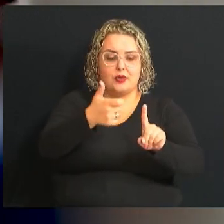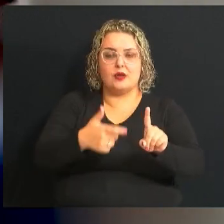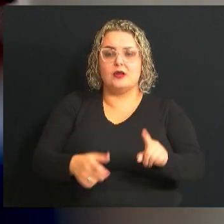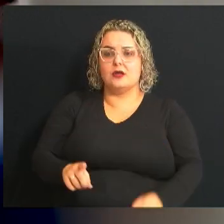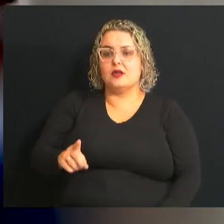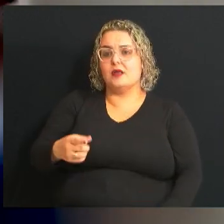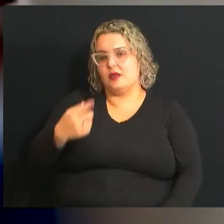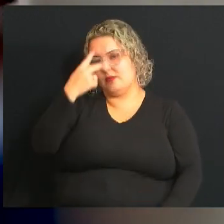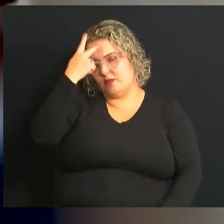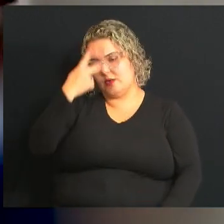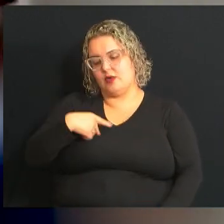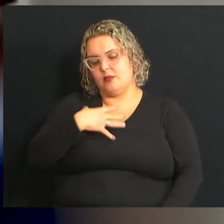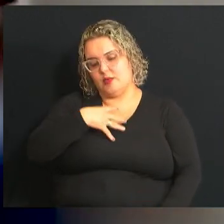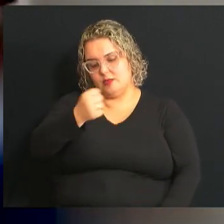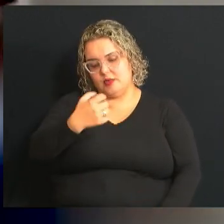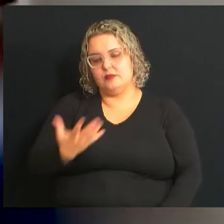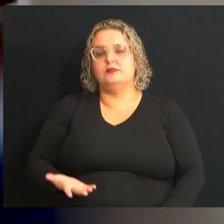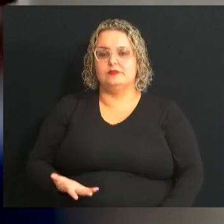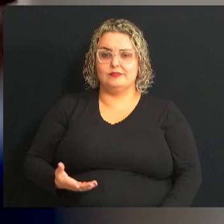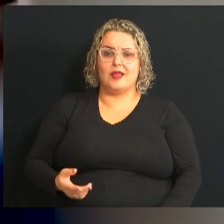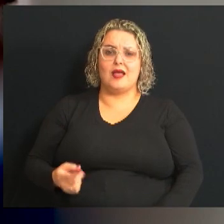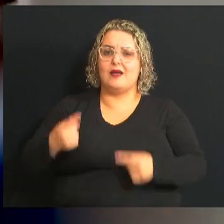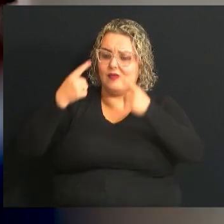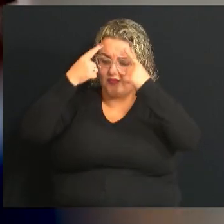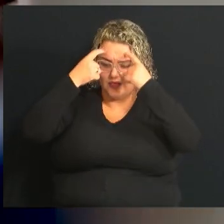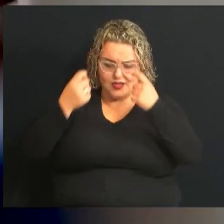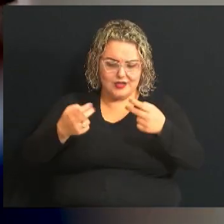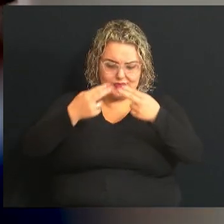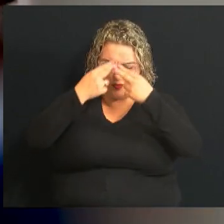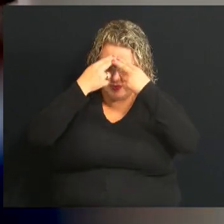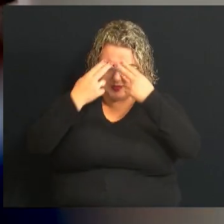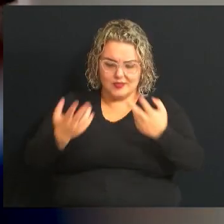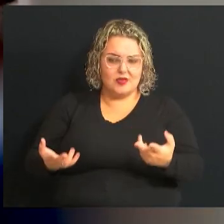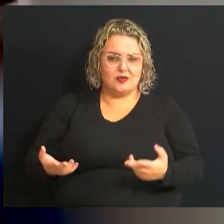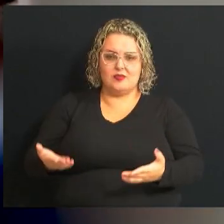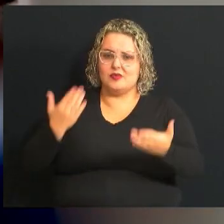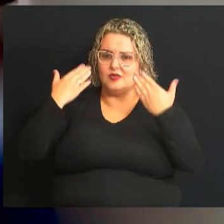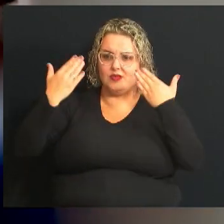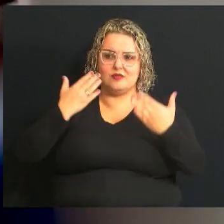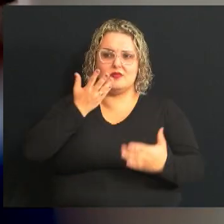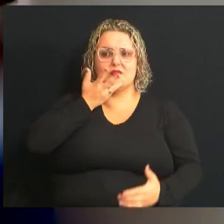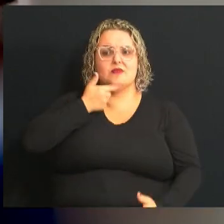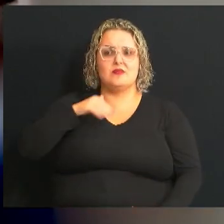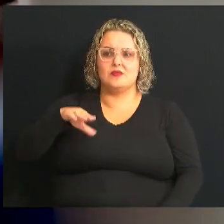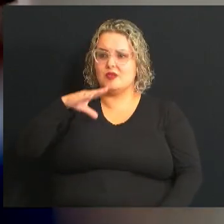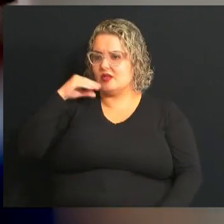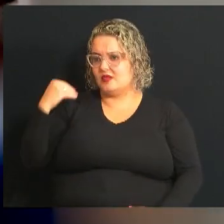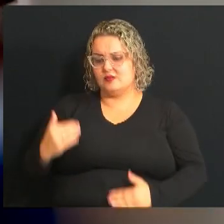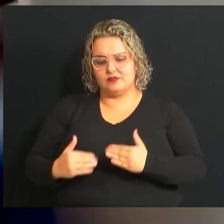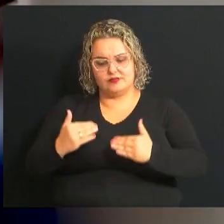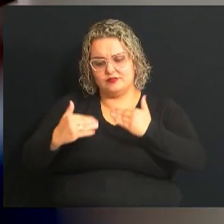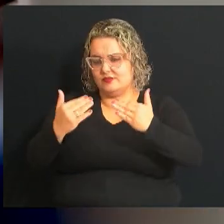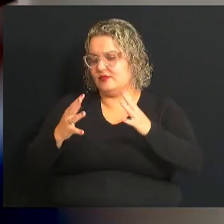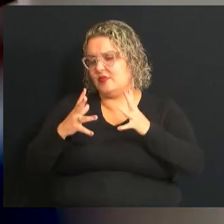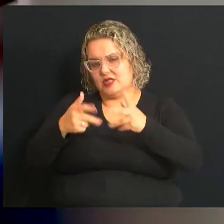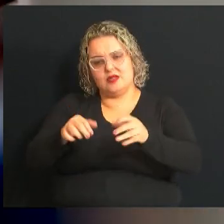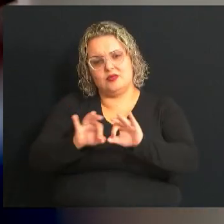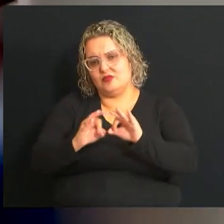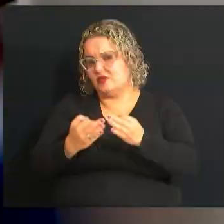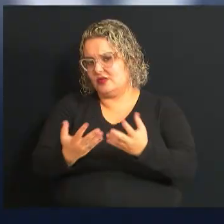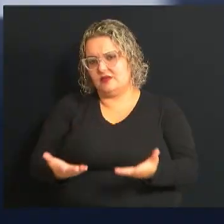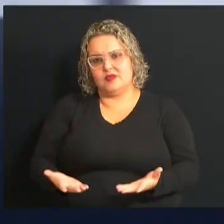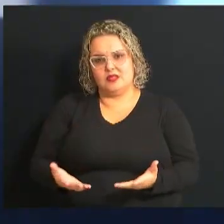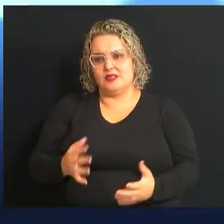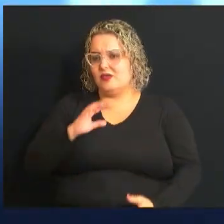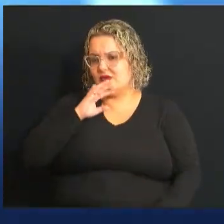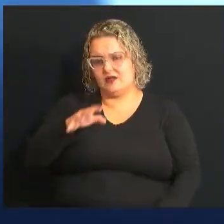isso traz psicológica para as crianças e para os adolescentes na fase de desenvolvimento e para toda a família são